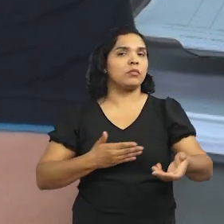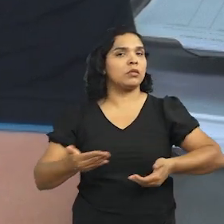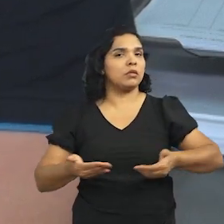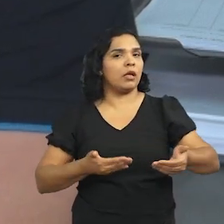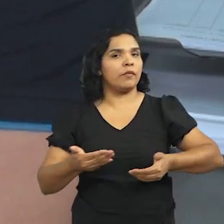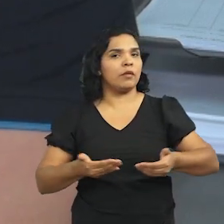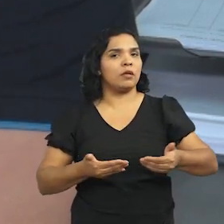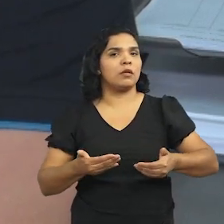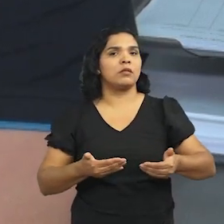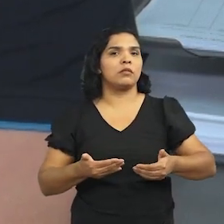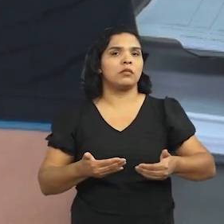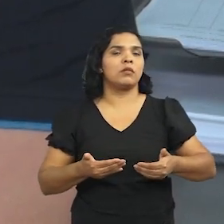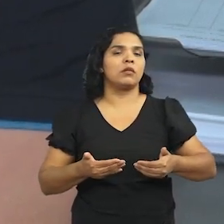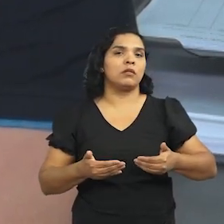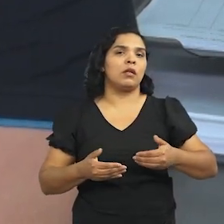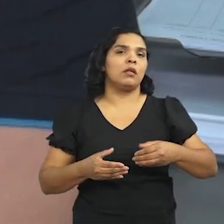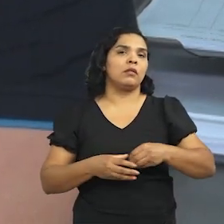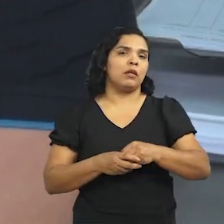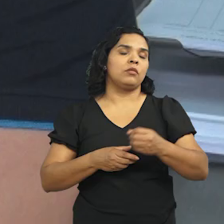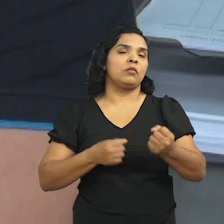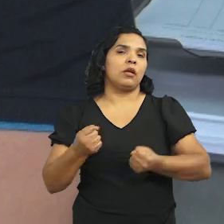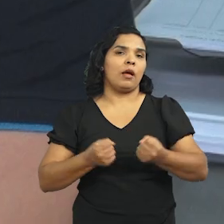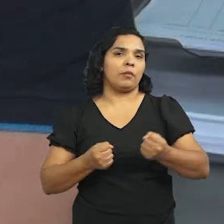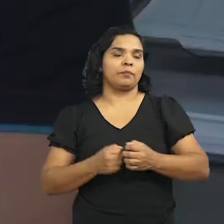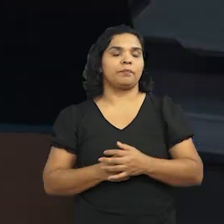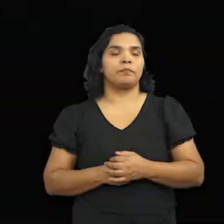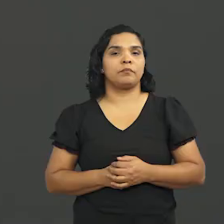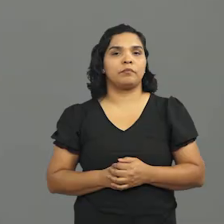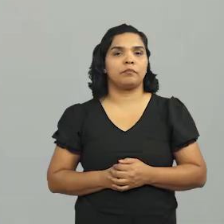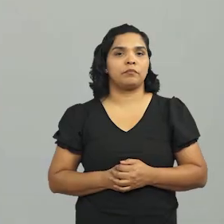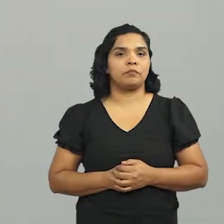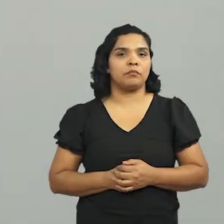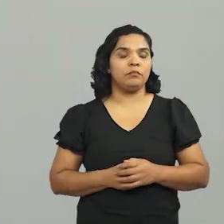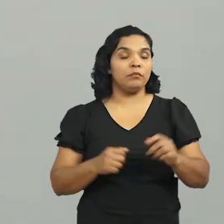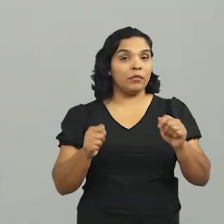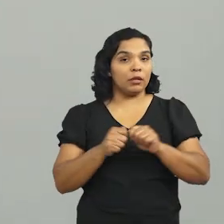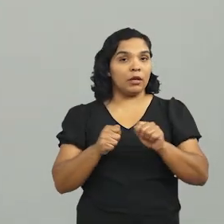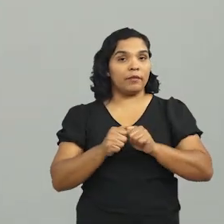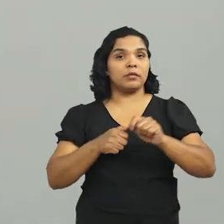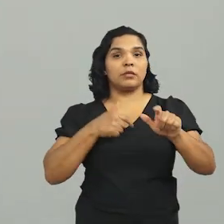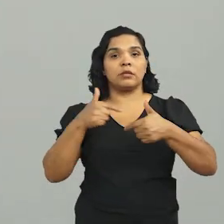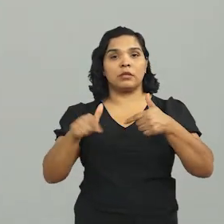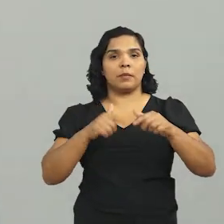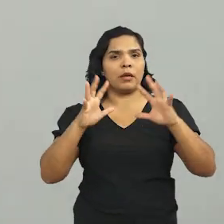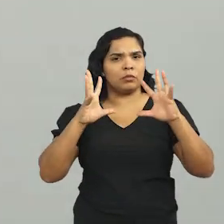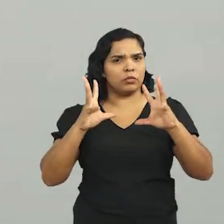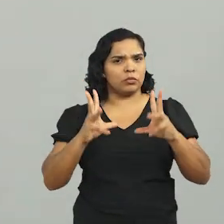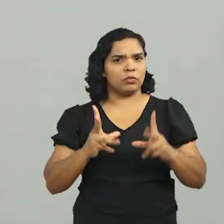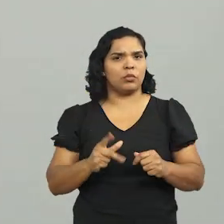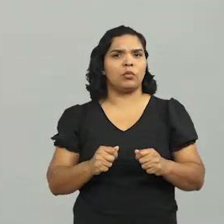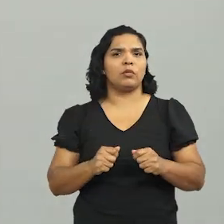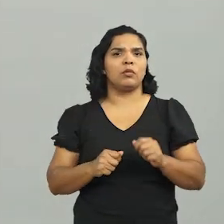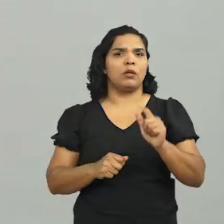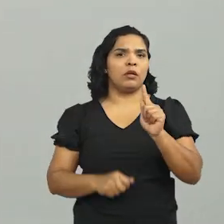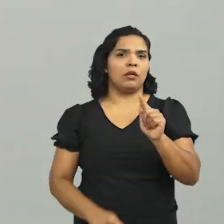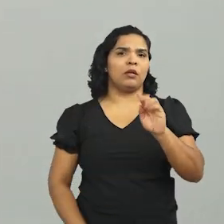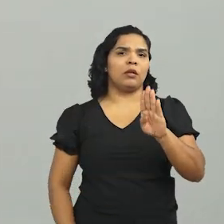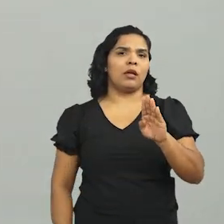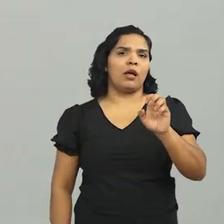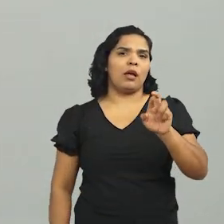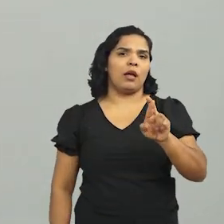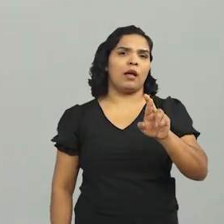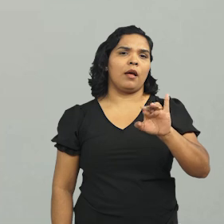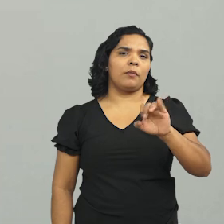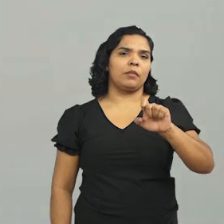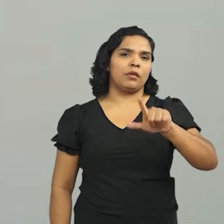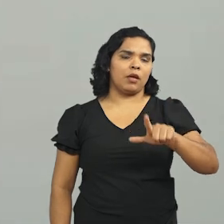o próprio serviço de onboard do veículo. Tá, então, quem fez esse trabalho todo, né, foi o